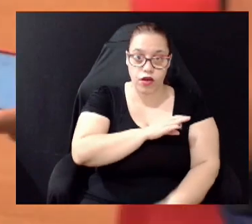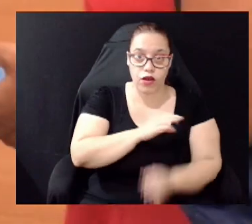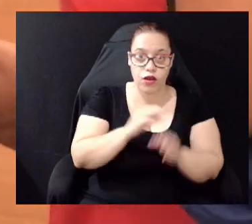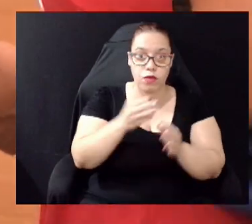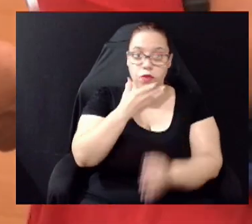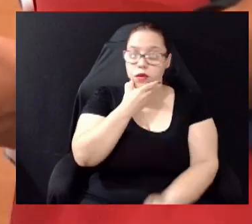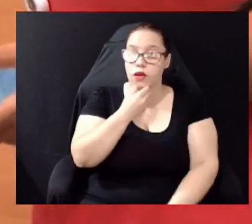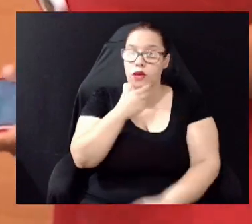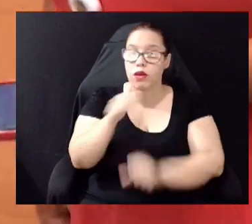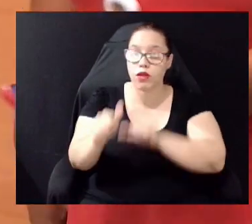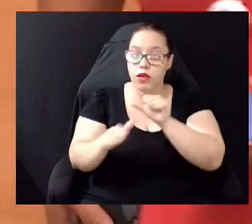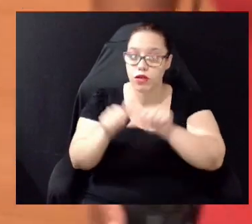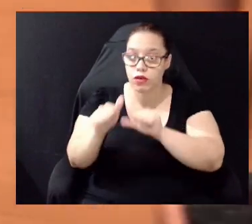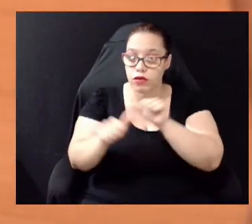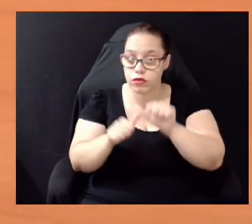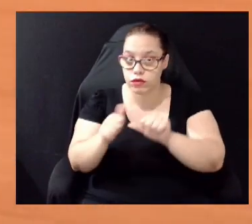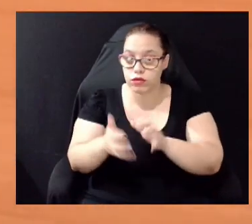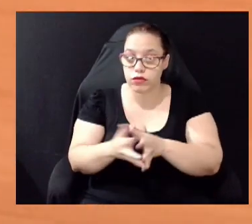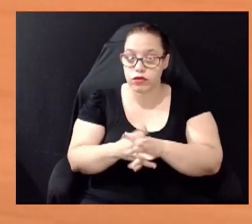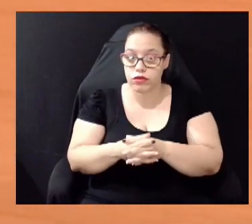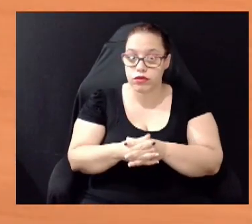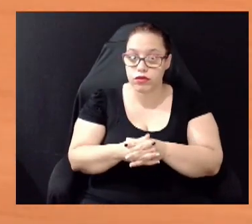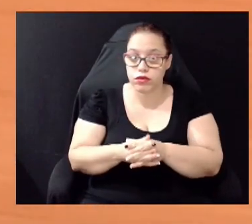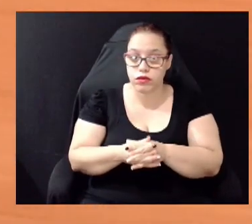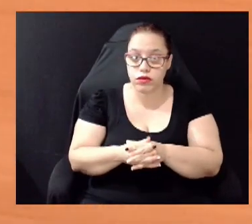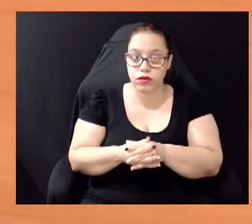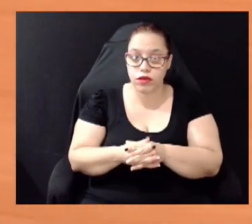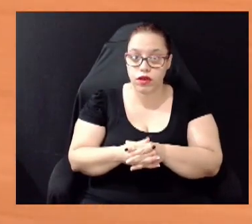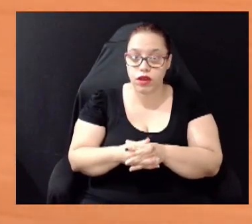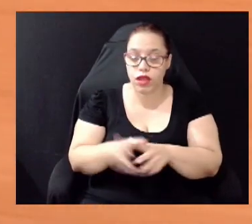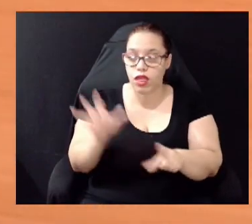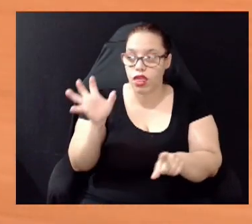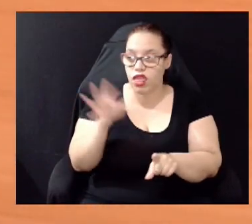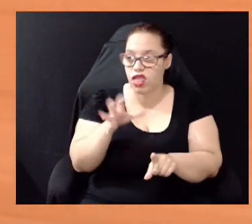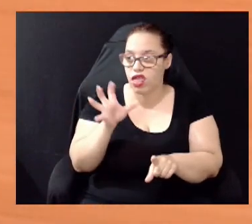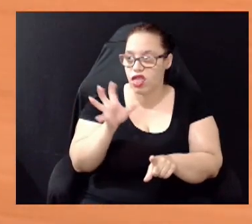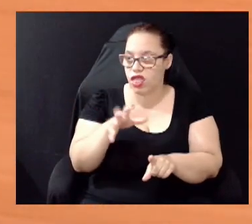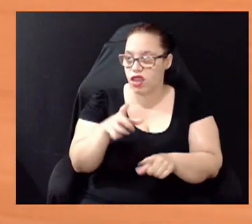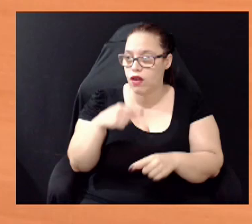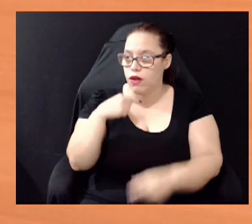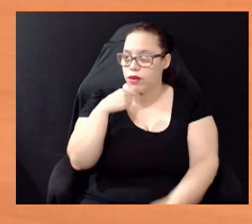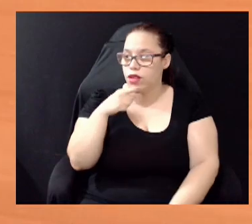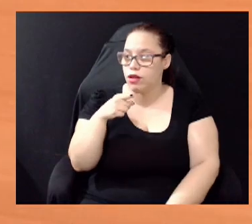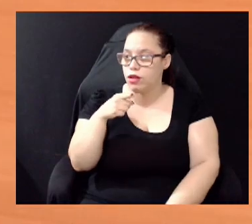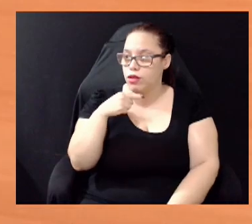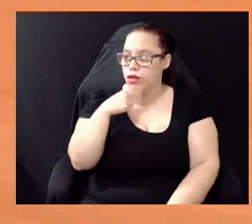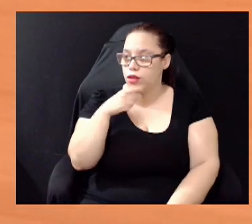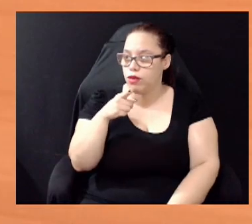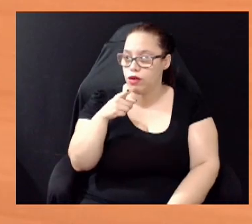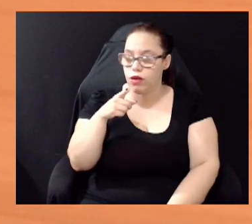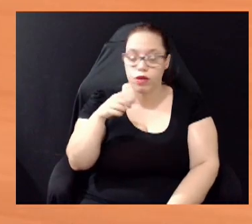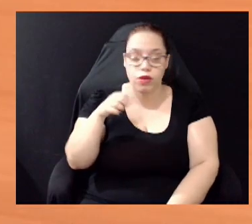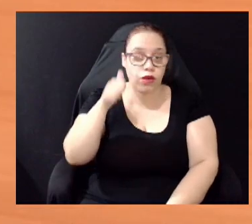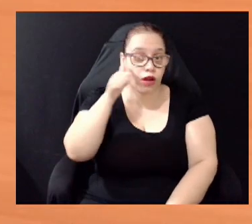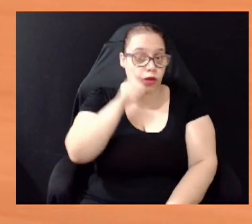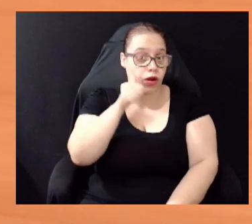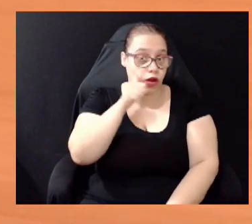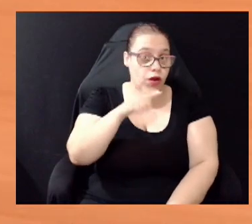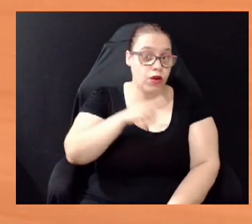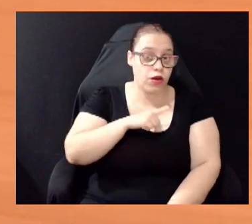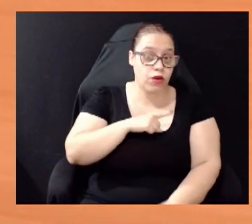que inclusive têm sido machista, enfim, tem duvidado do que as mulheres têm falado. Então, acho que isso é um ponto